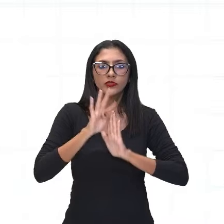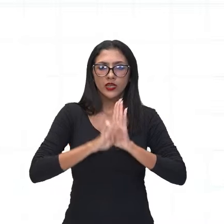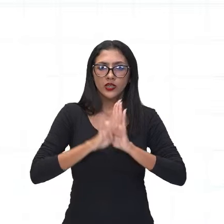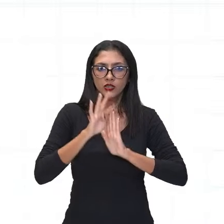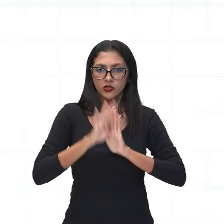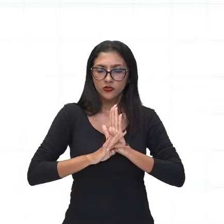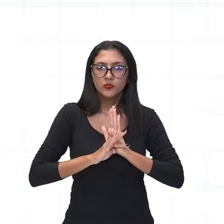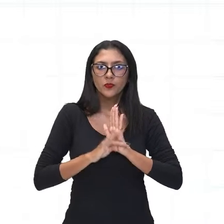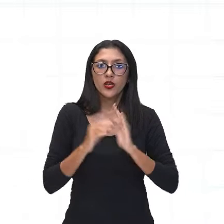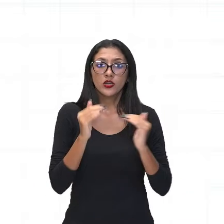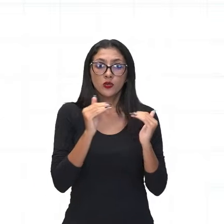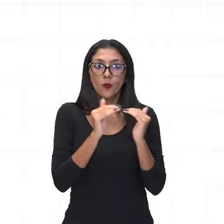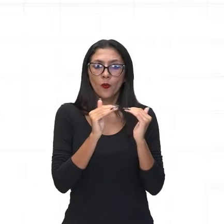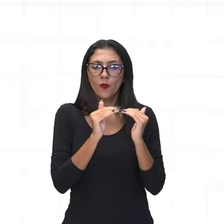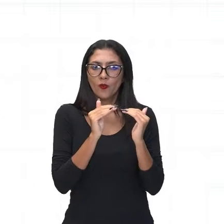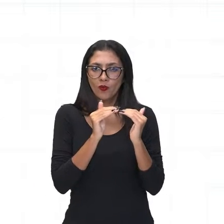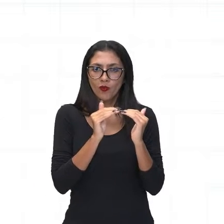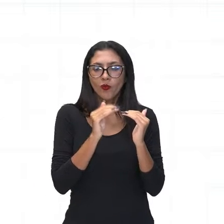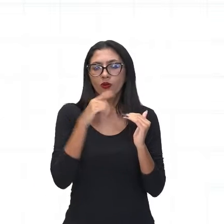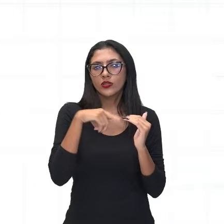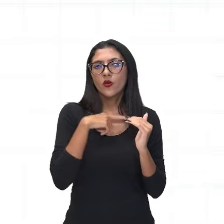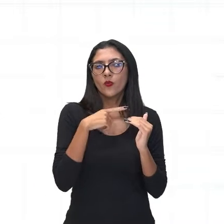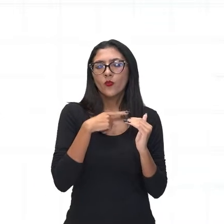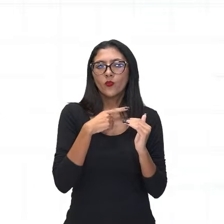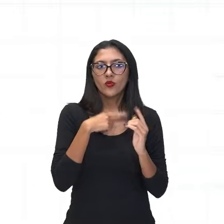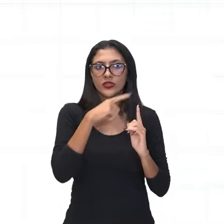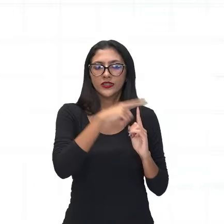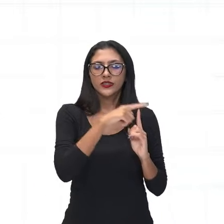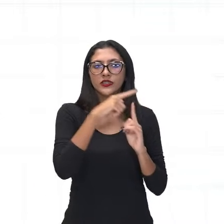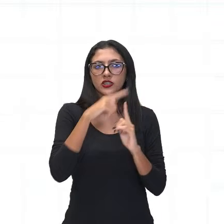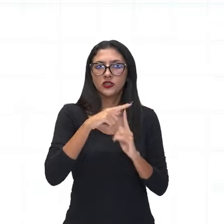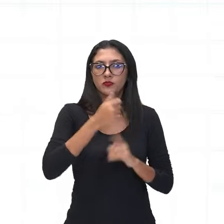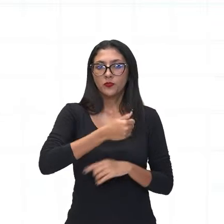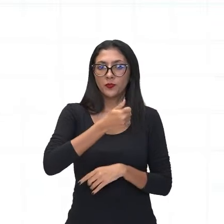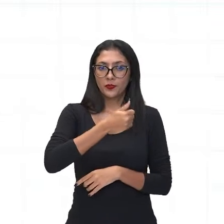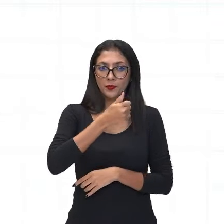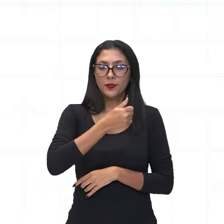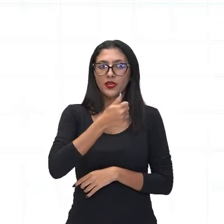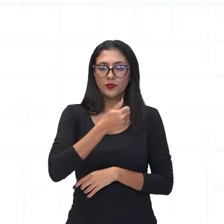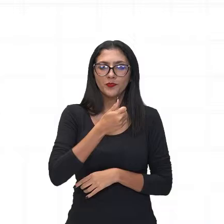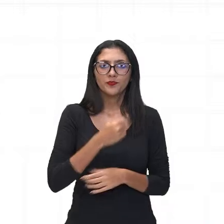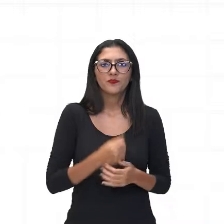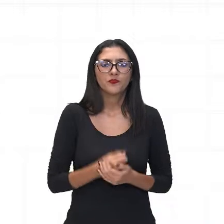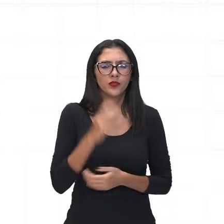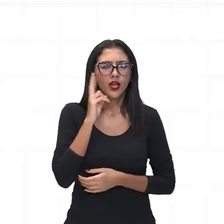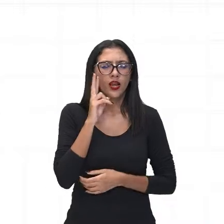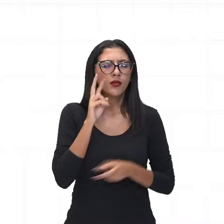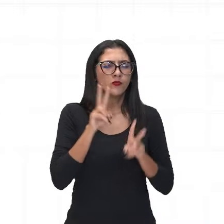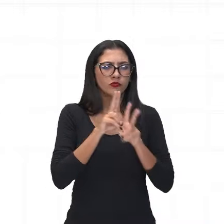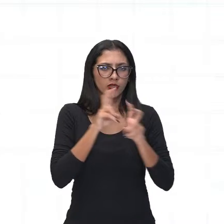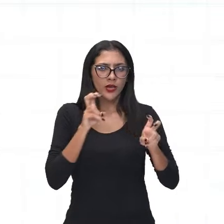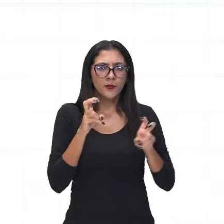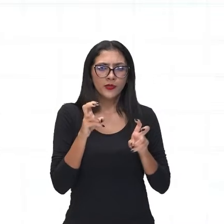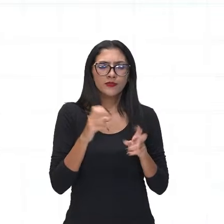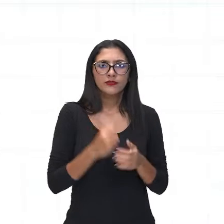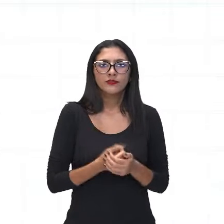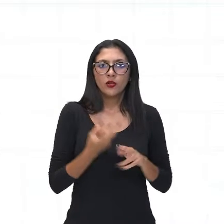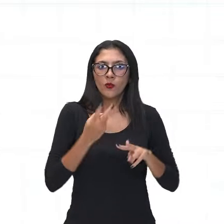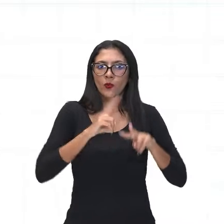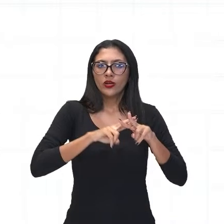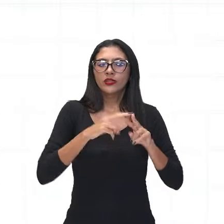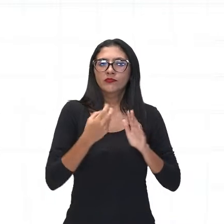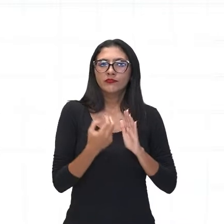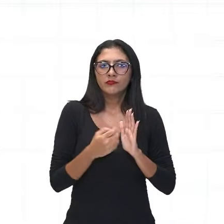sobre exatamente, que vai abordar a temática da redução da maioridade penal, percebam que esse